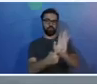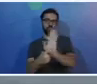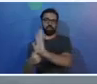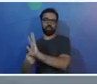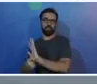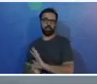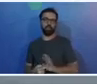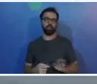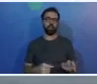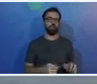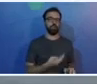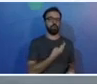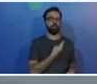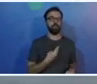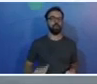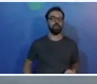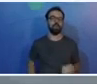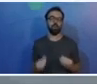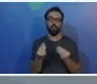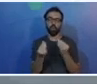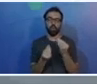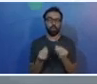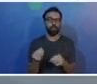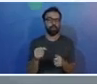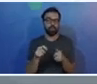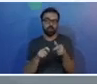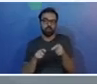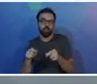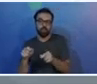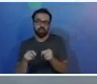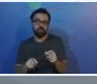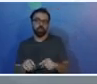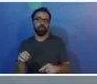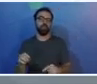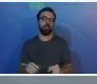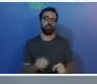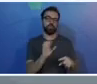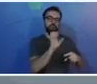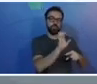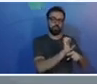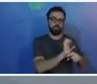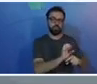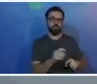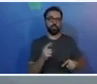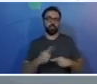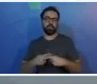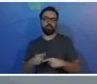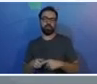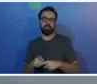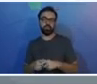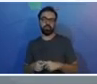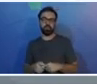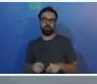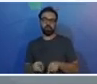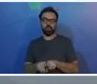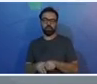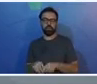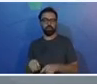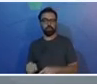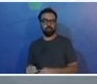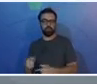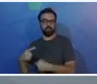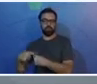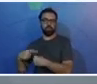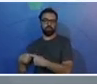o governo no Brasil. O governo estadual e municipal. E para isso a gente usa imagens da